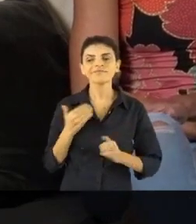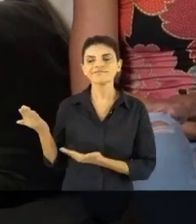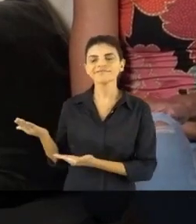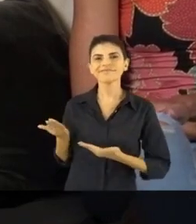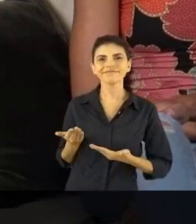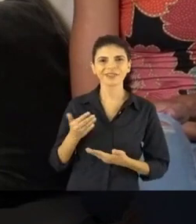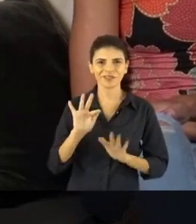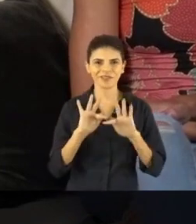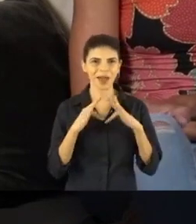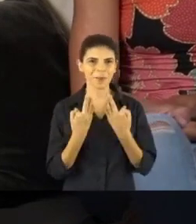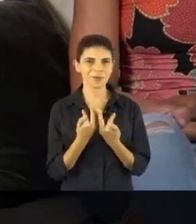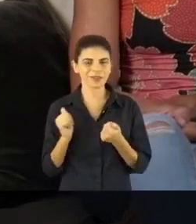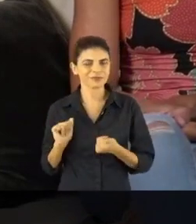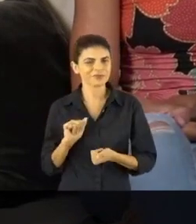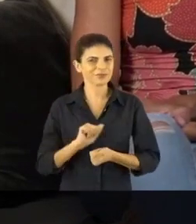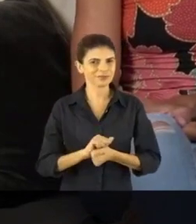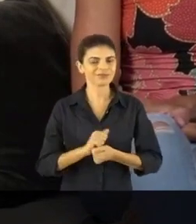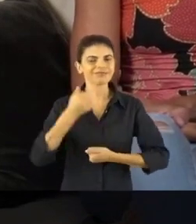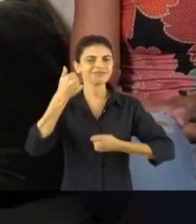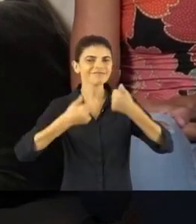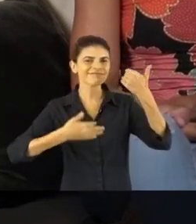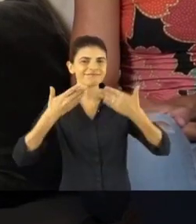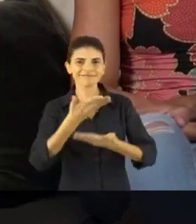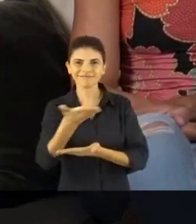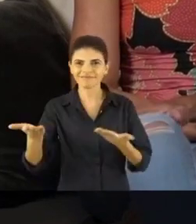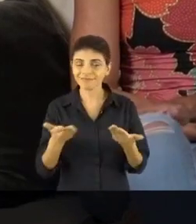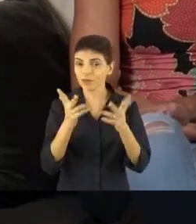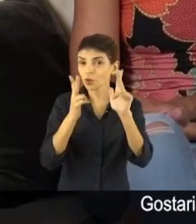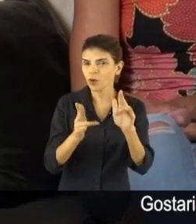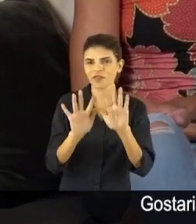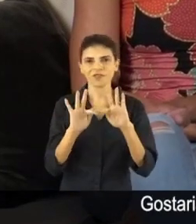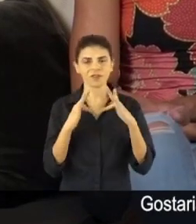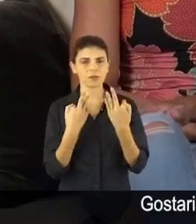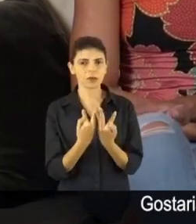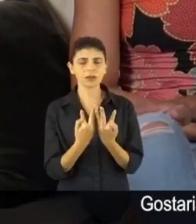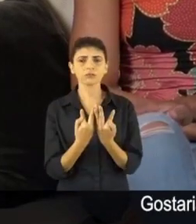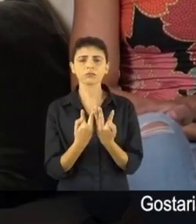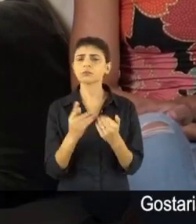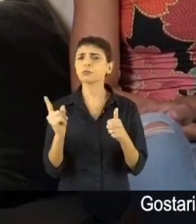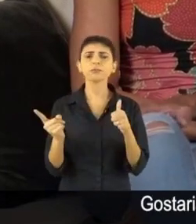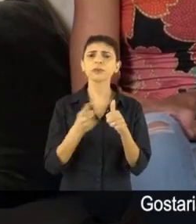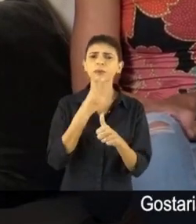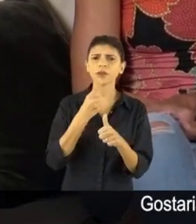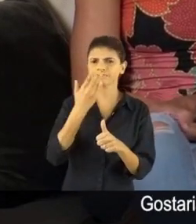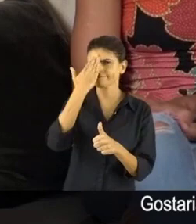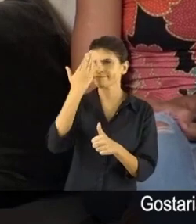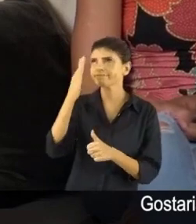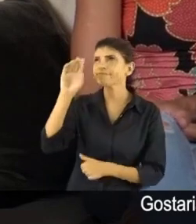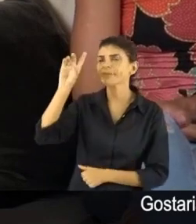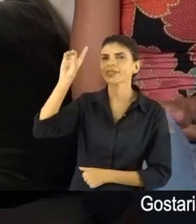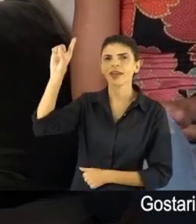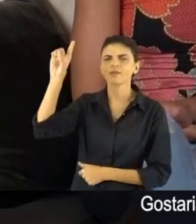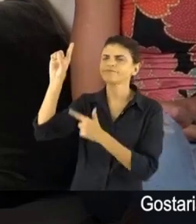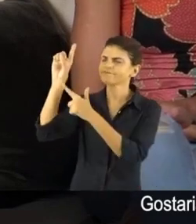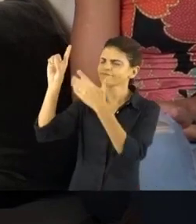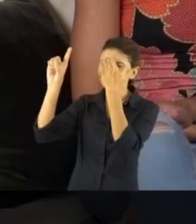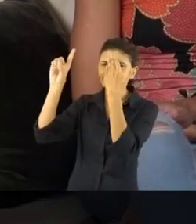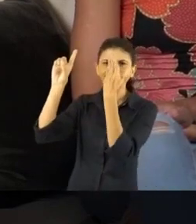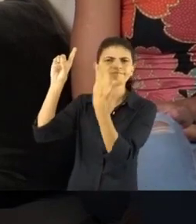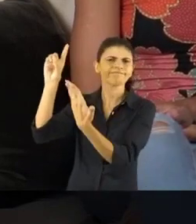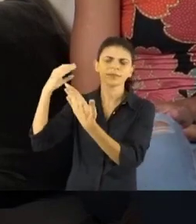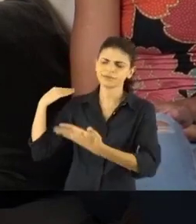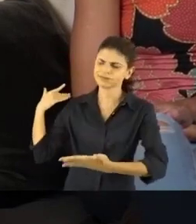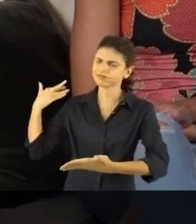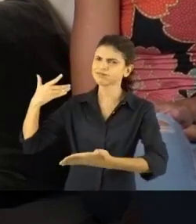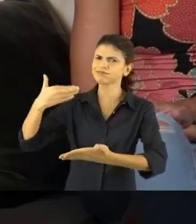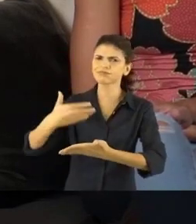minha família, para falar com você e com a sua família também. Gostaria, em primeiro lugar, de agradecer a Deus por essa caminhada